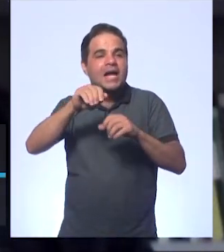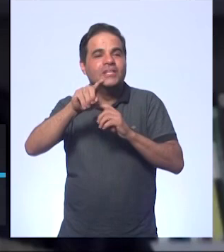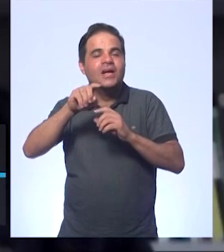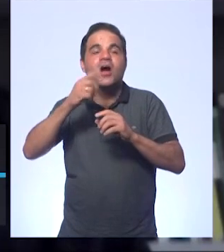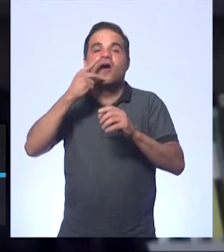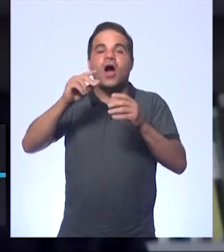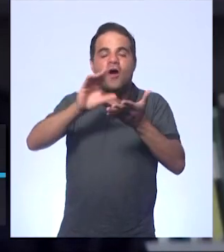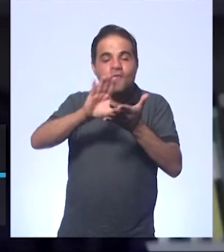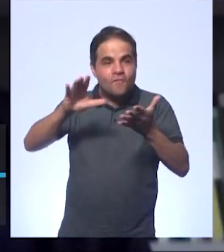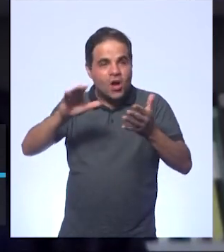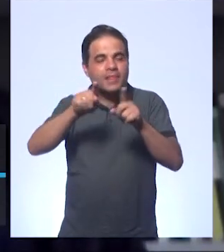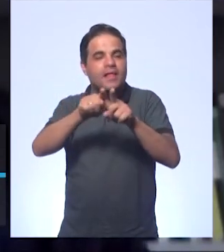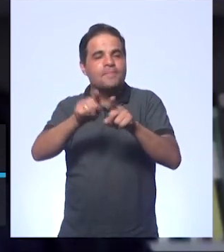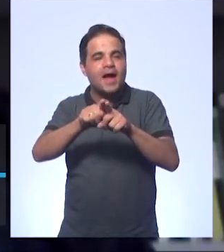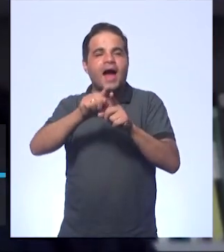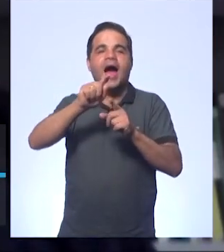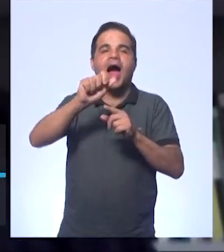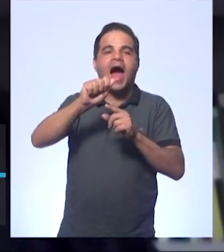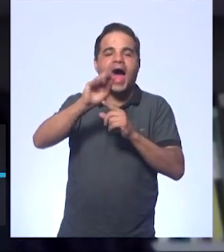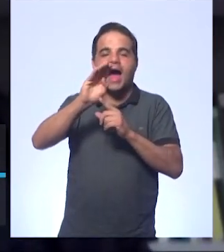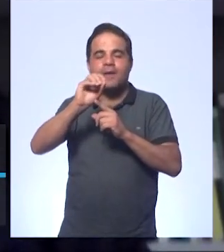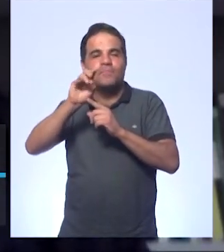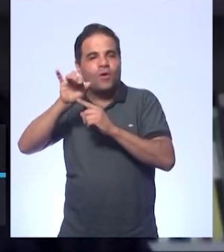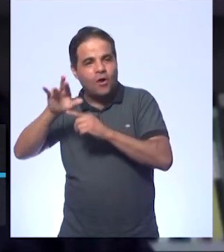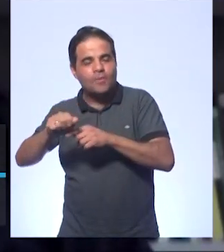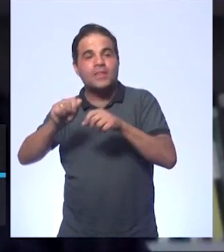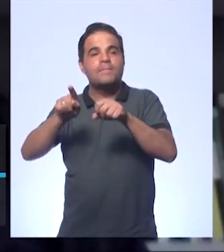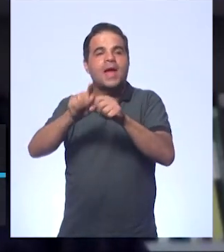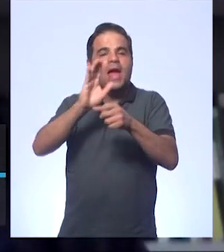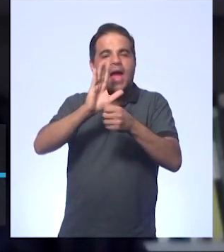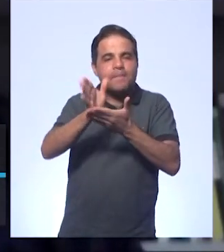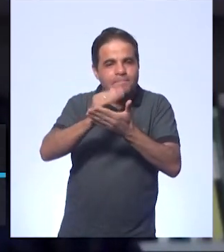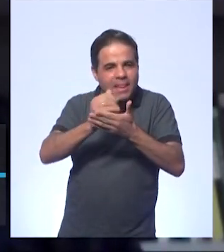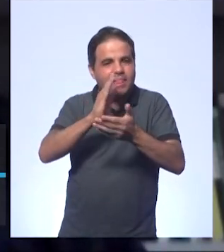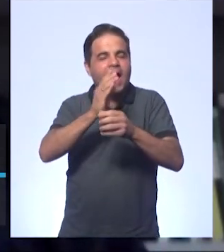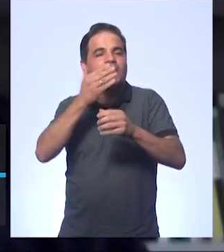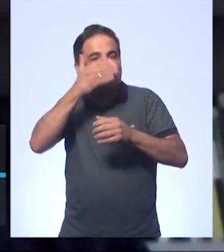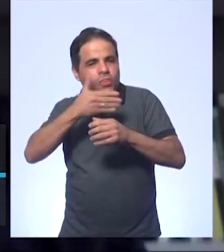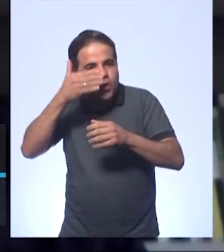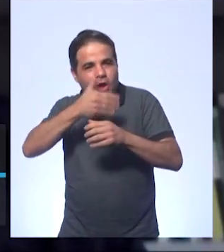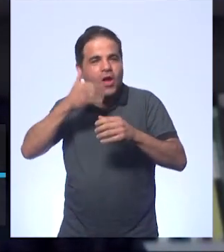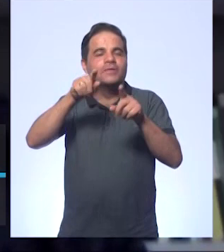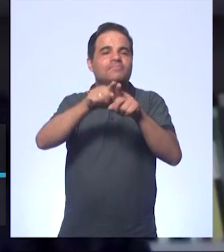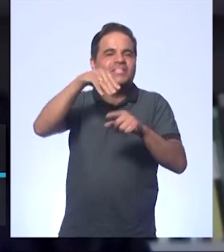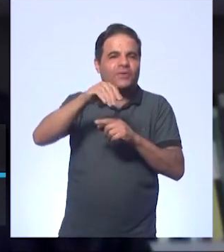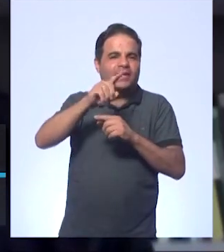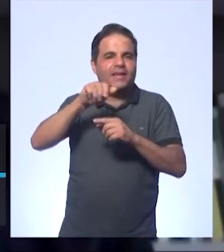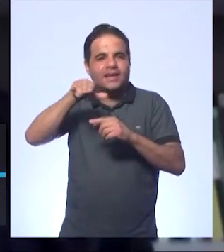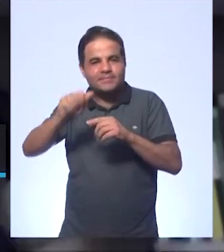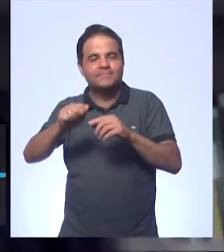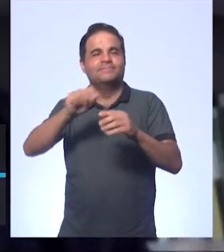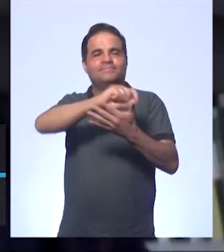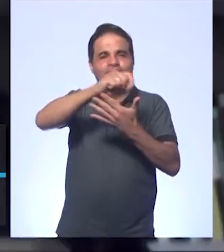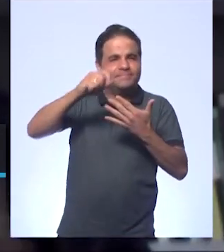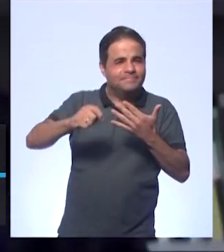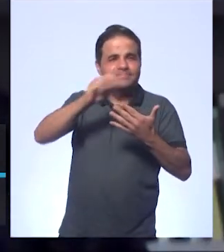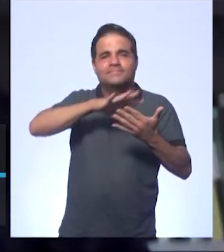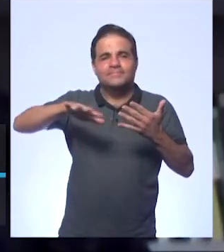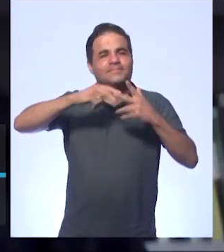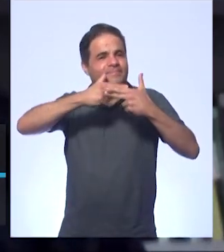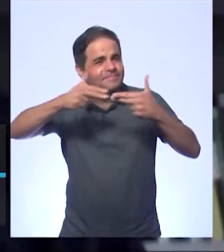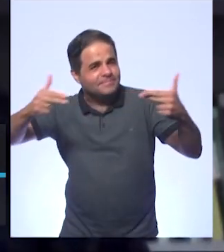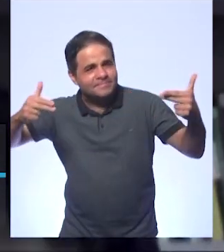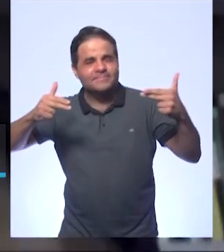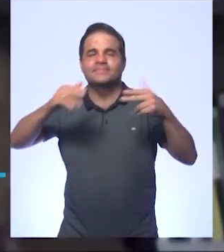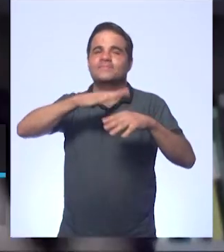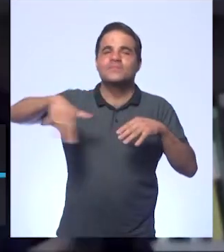de abóbora, a folha de batata doce, a folha de mandioqueira. Todas essas coisas aqui que vocês não